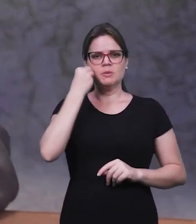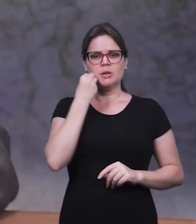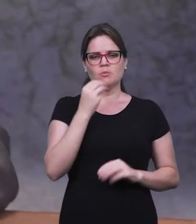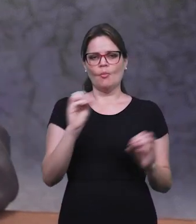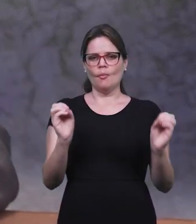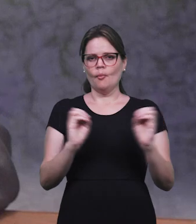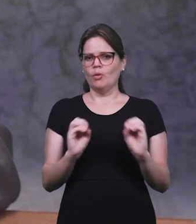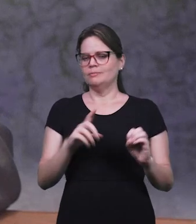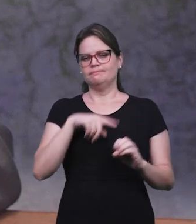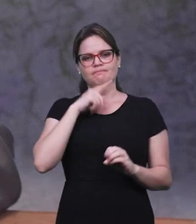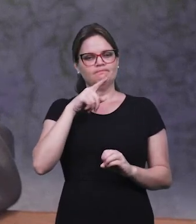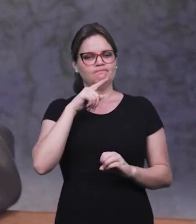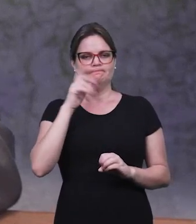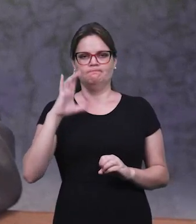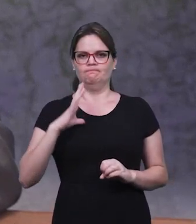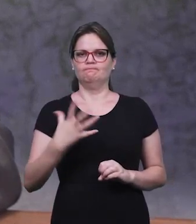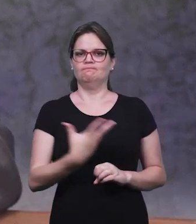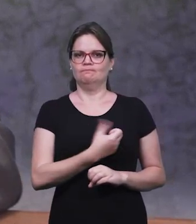Gálatas.